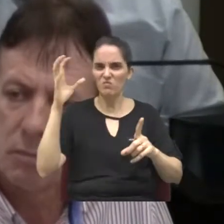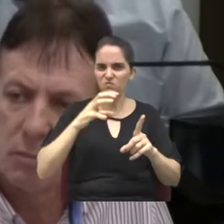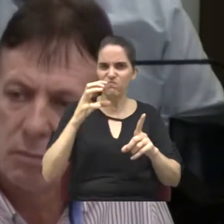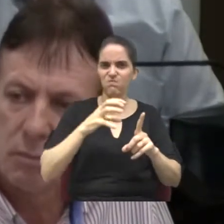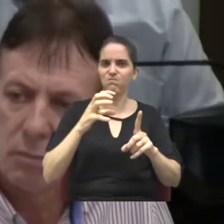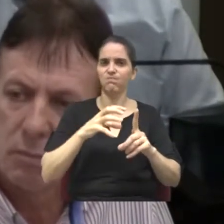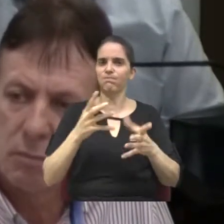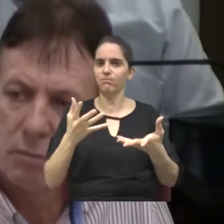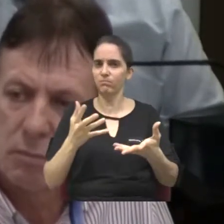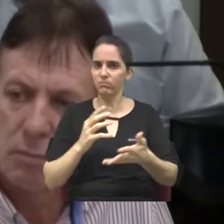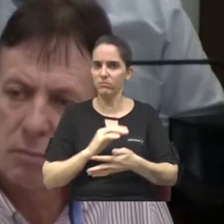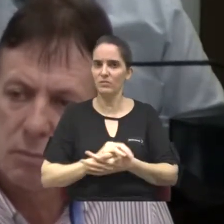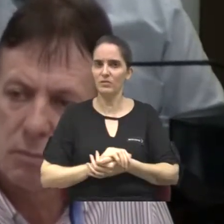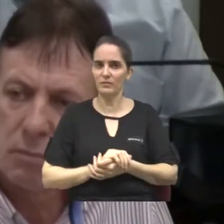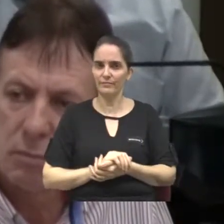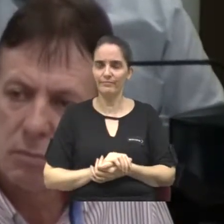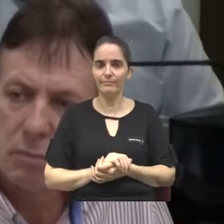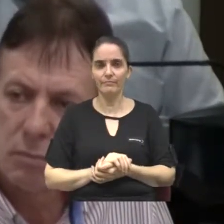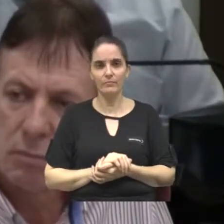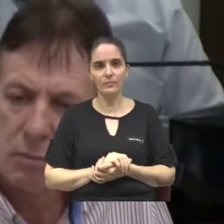é